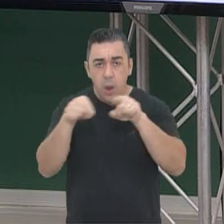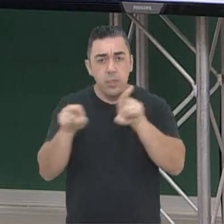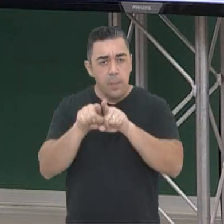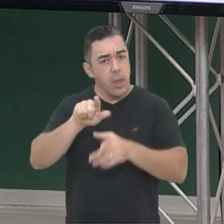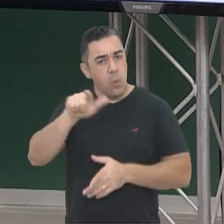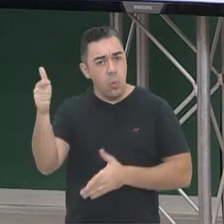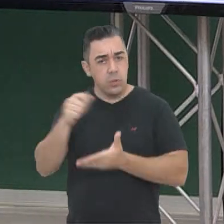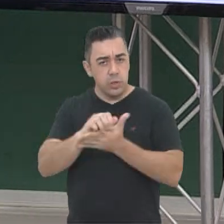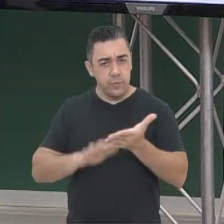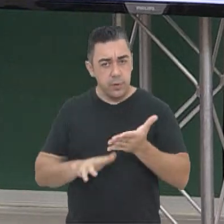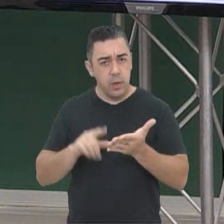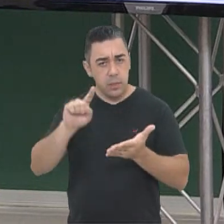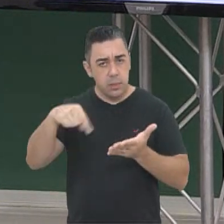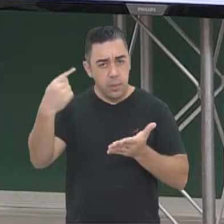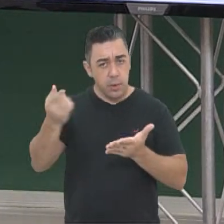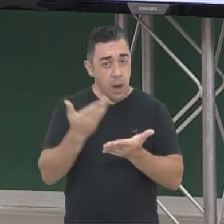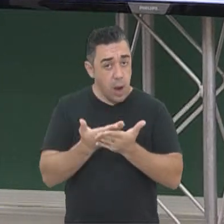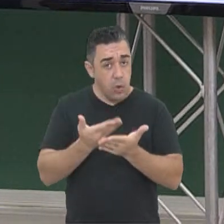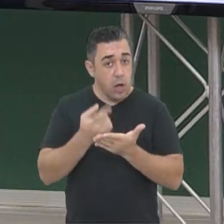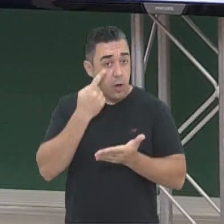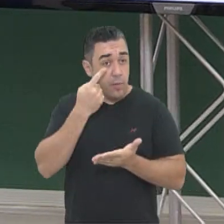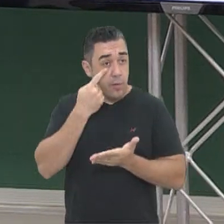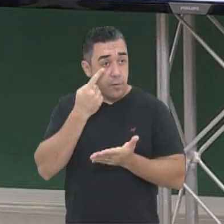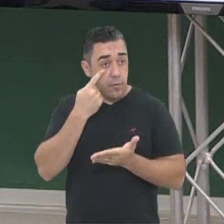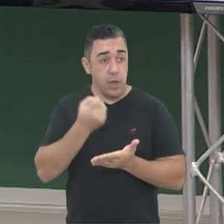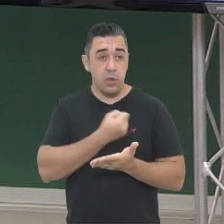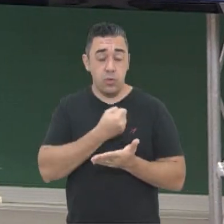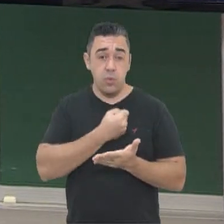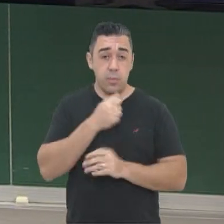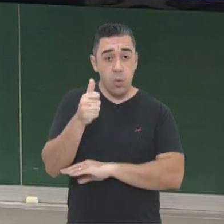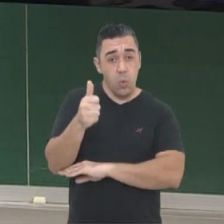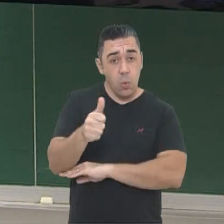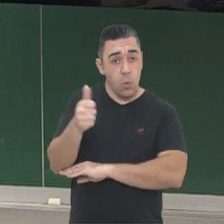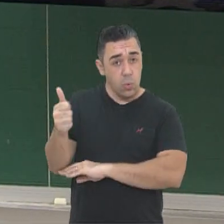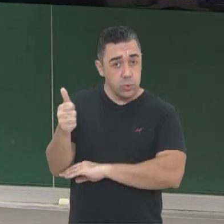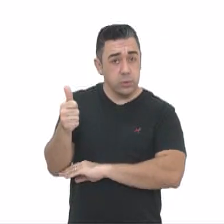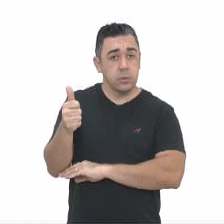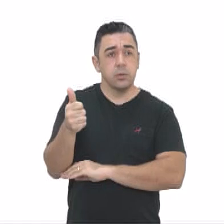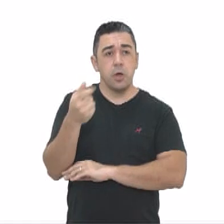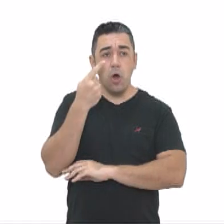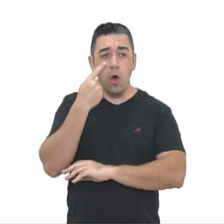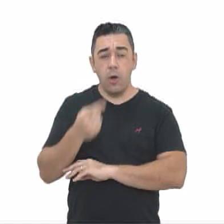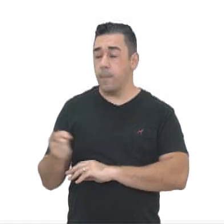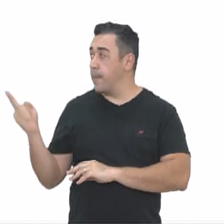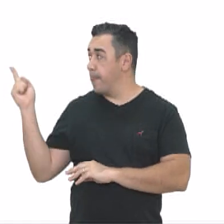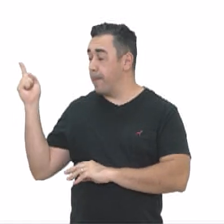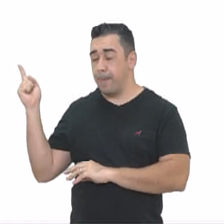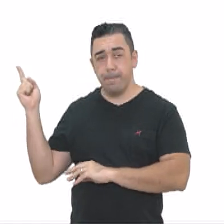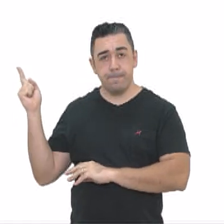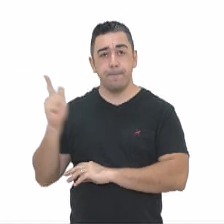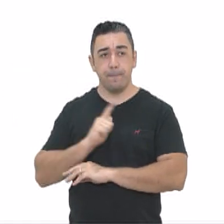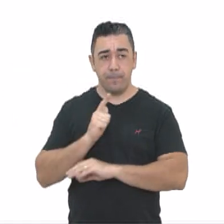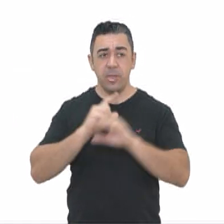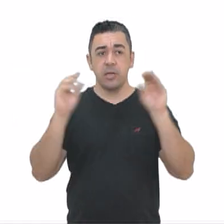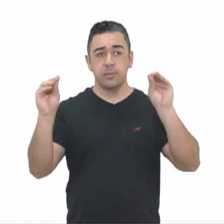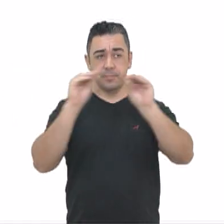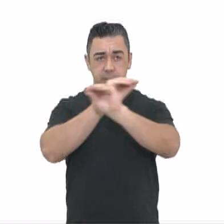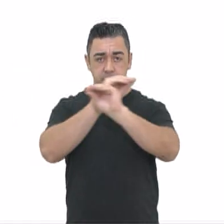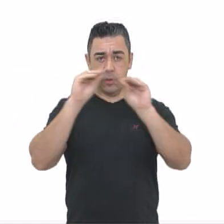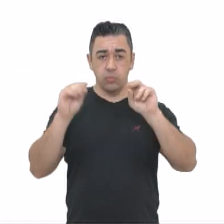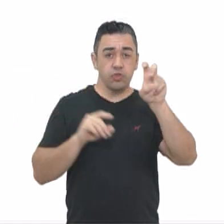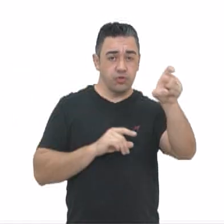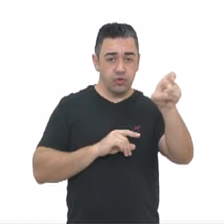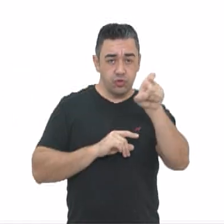aula. Vamos agora para o exercício número 11. Aqui eu tenho uma expressão